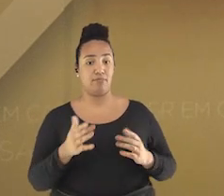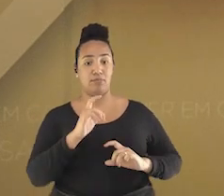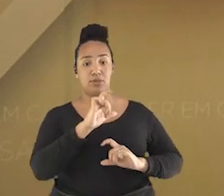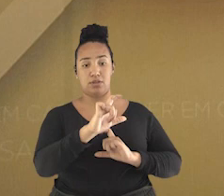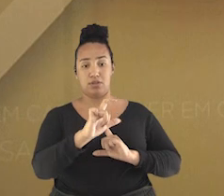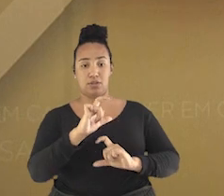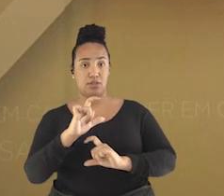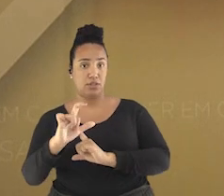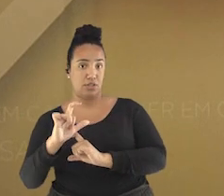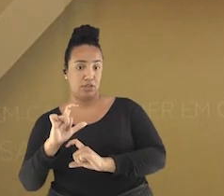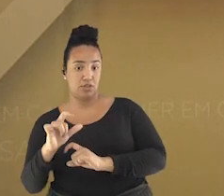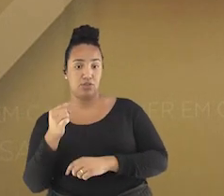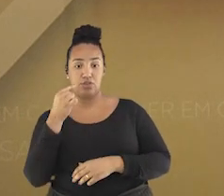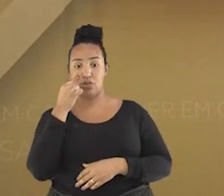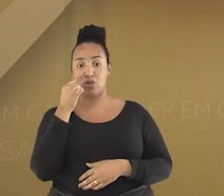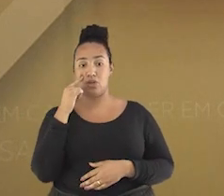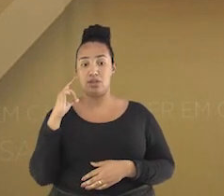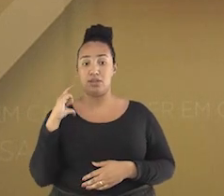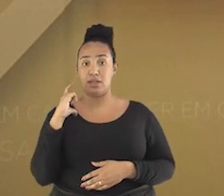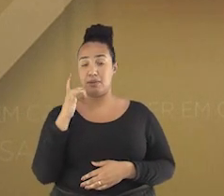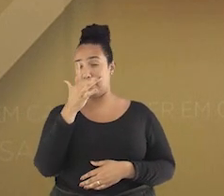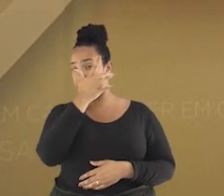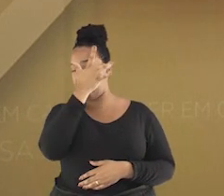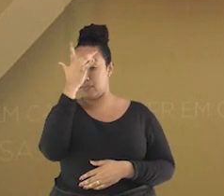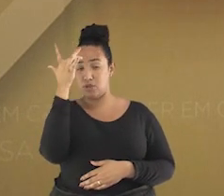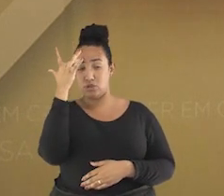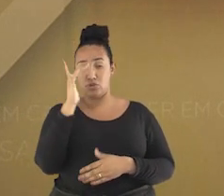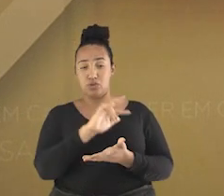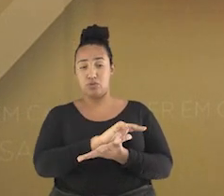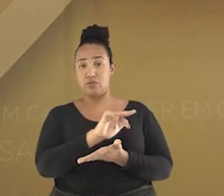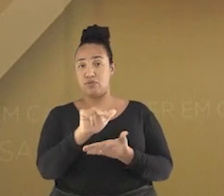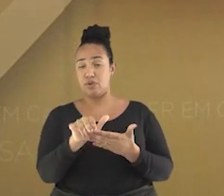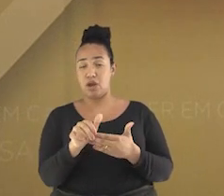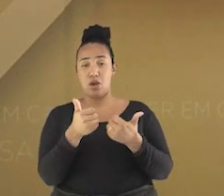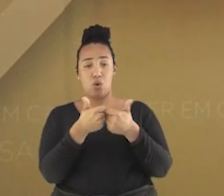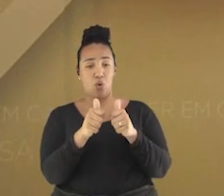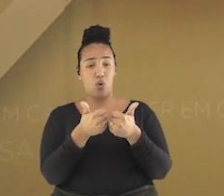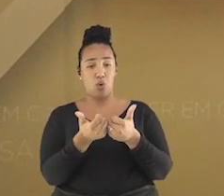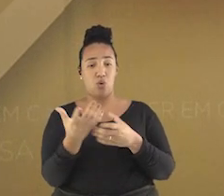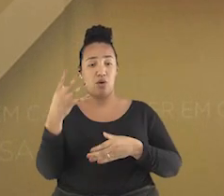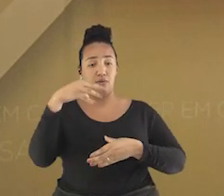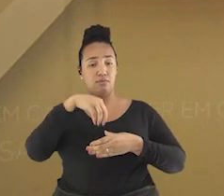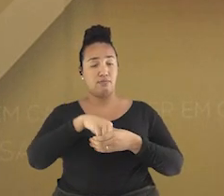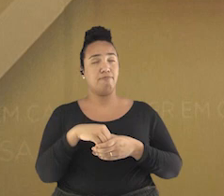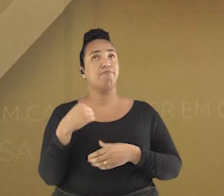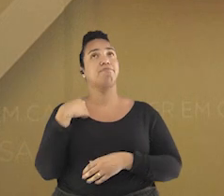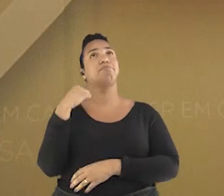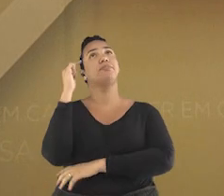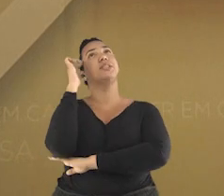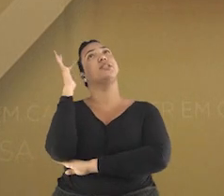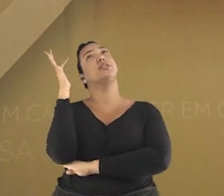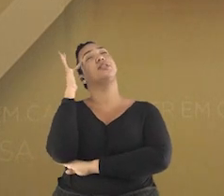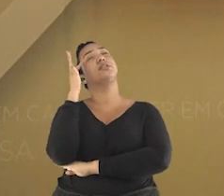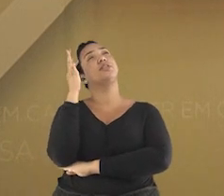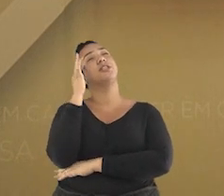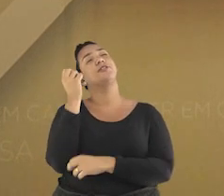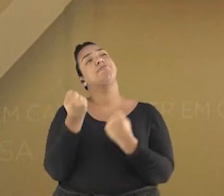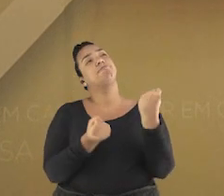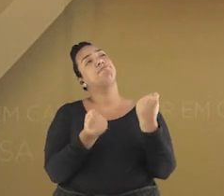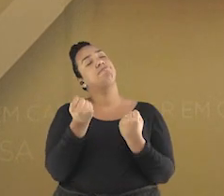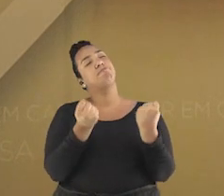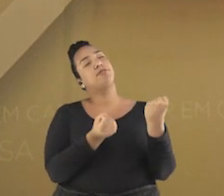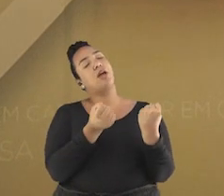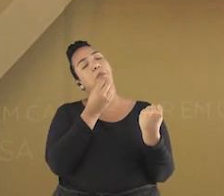a charge, ela aparece pessoas, dentro de um ônibus, pensando o como